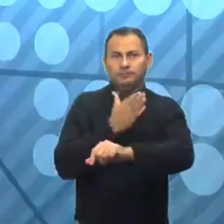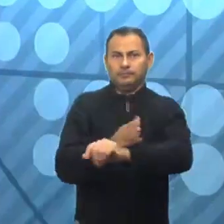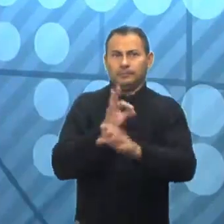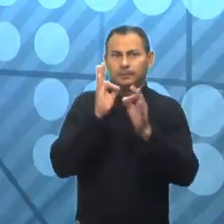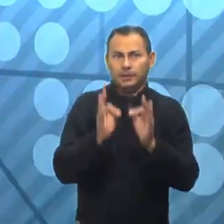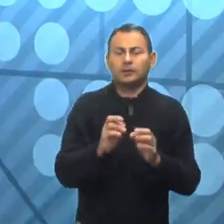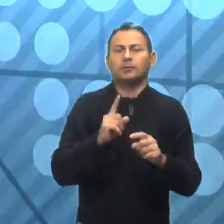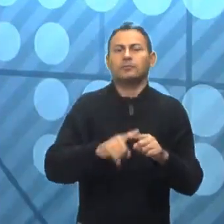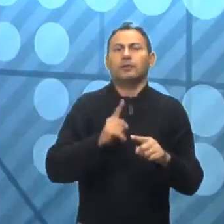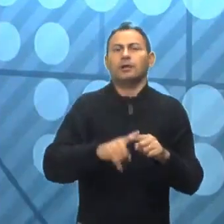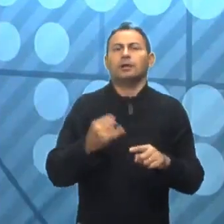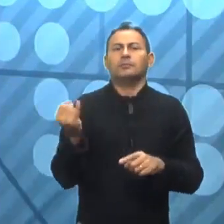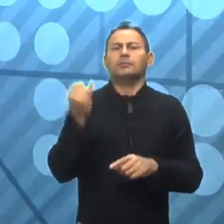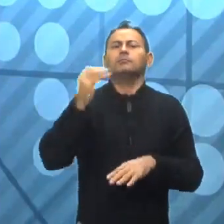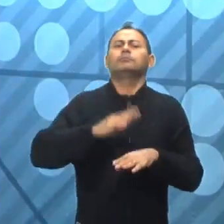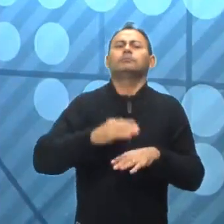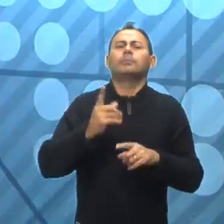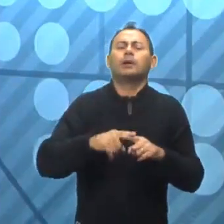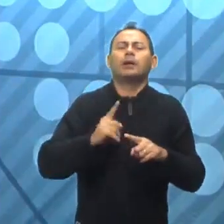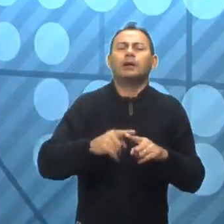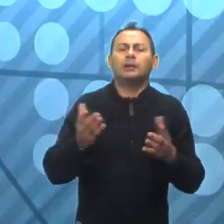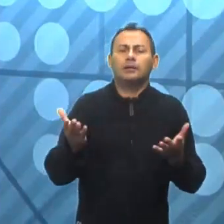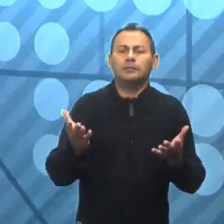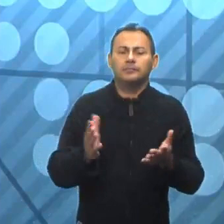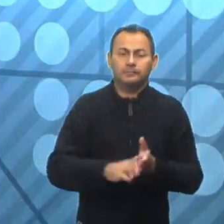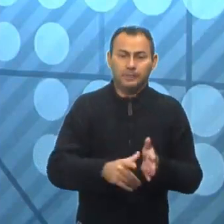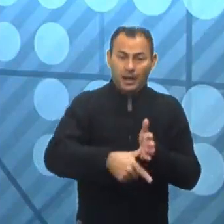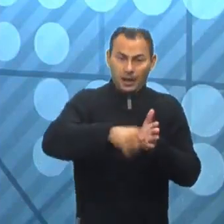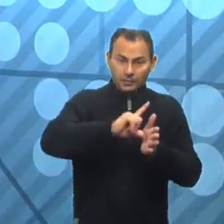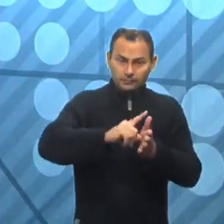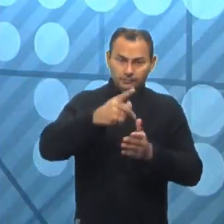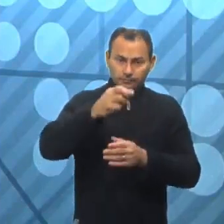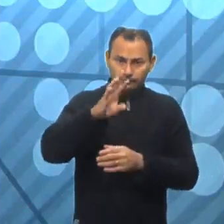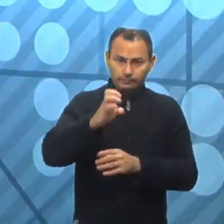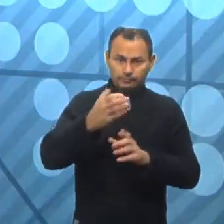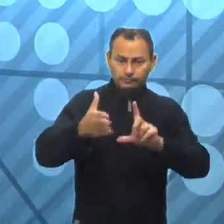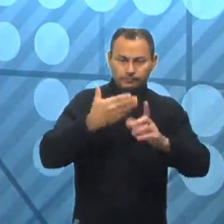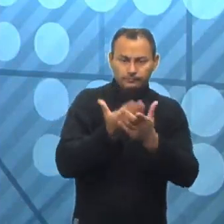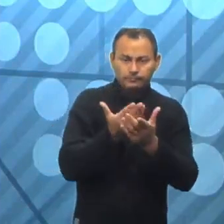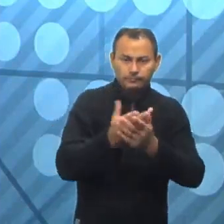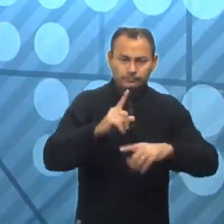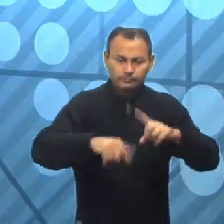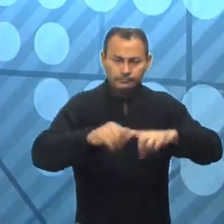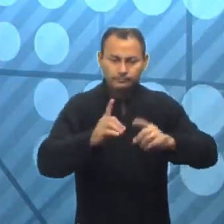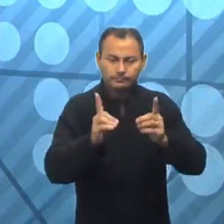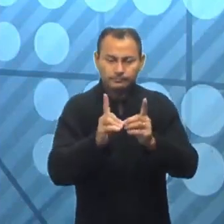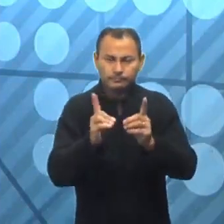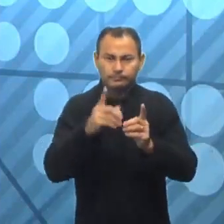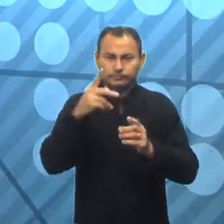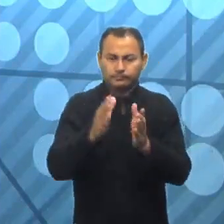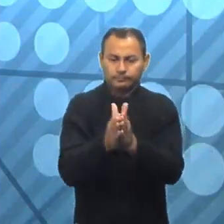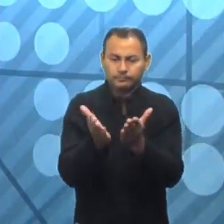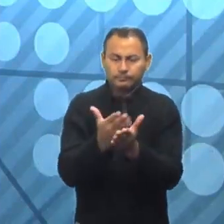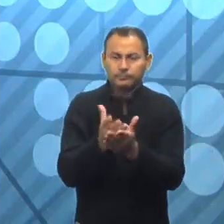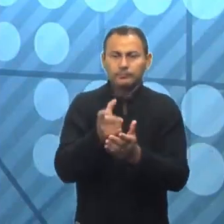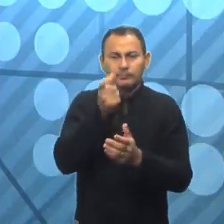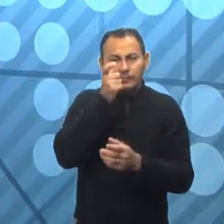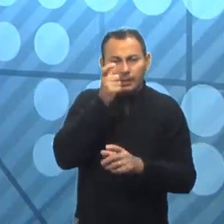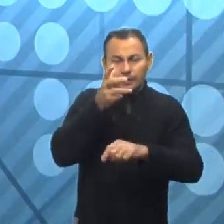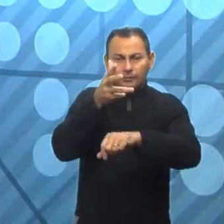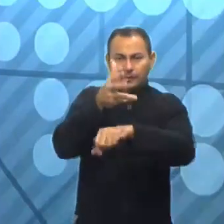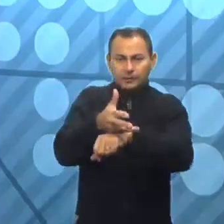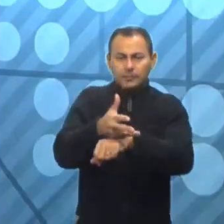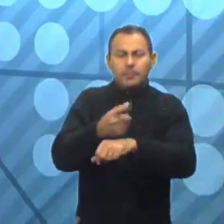si. Por que é mais importante? Porque na pré-aula você vai pegar o seu material didático, o seu livro, vai assistir esse